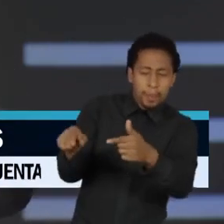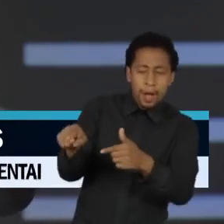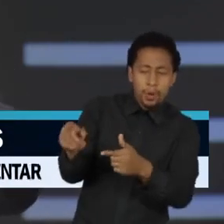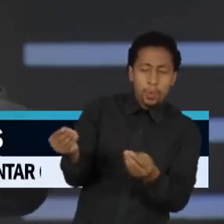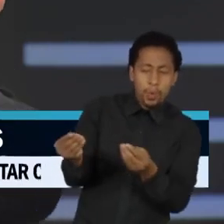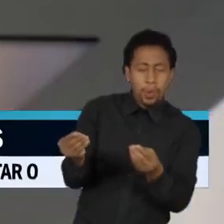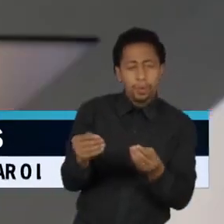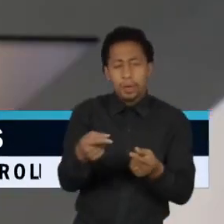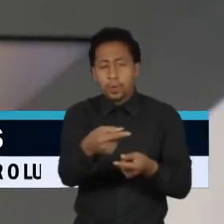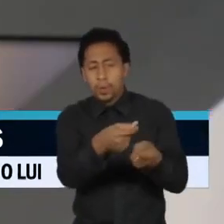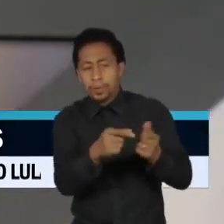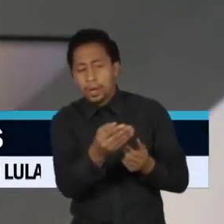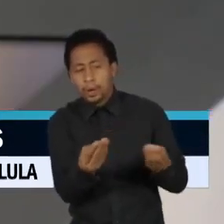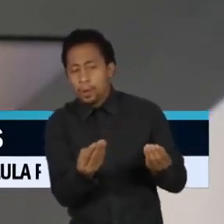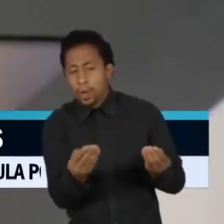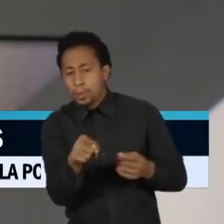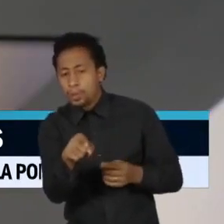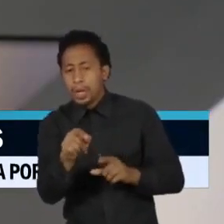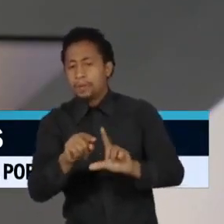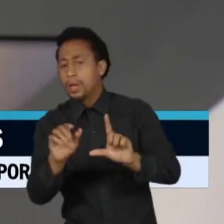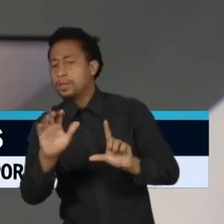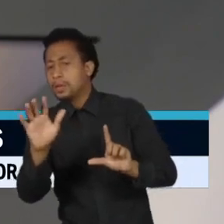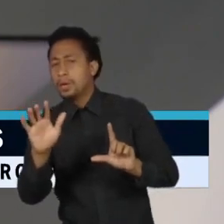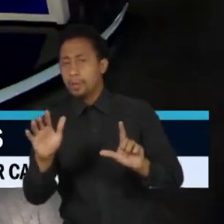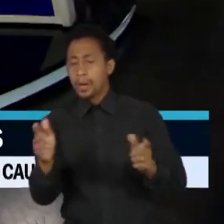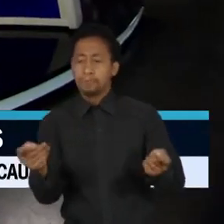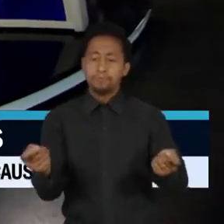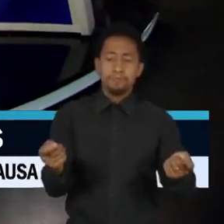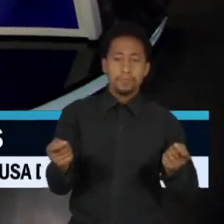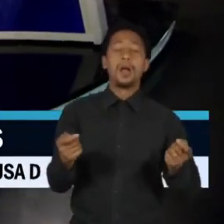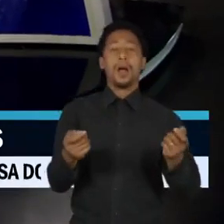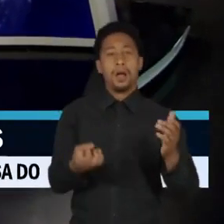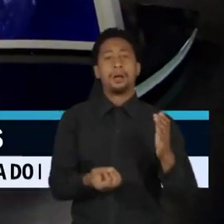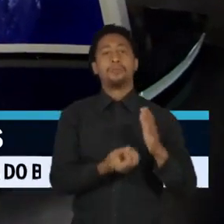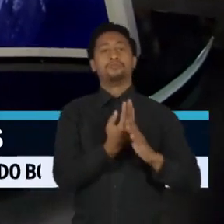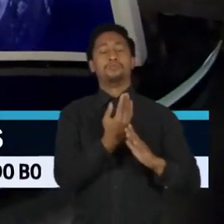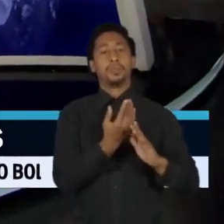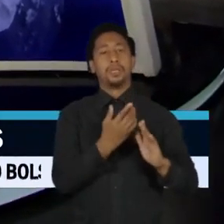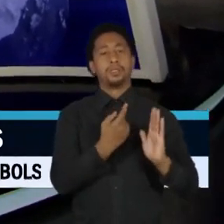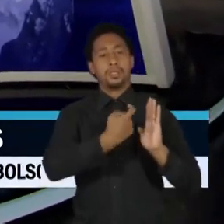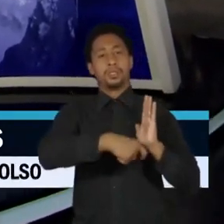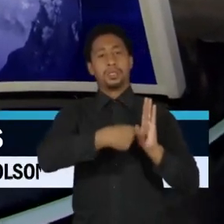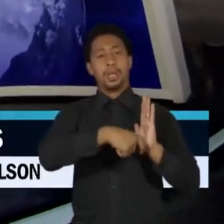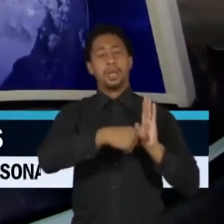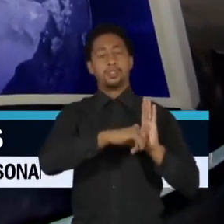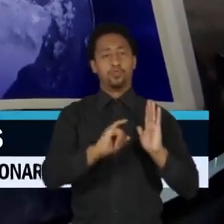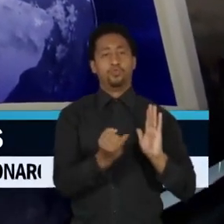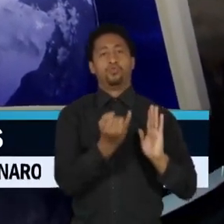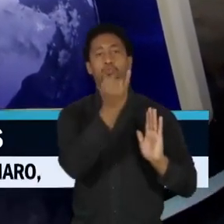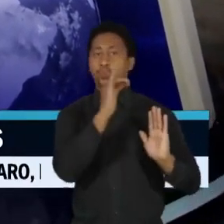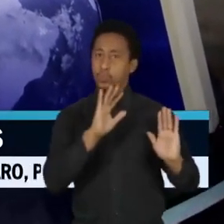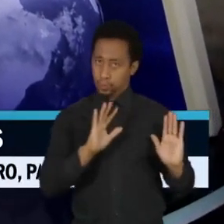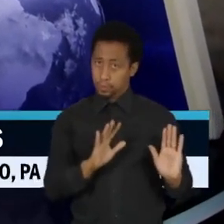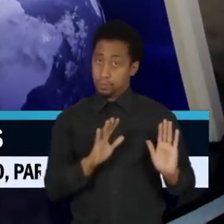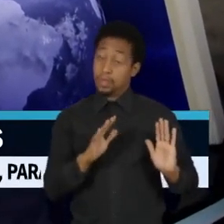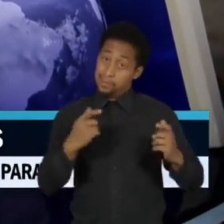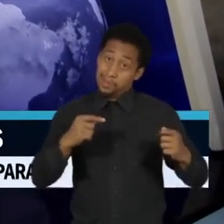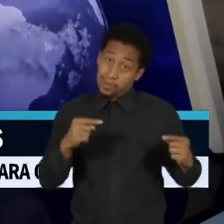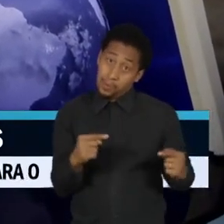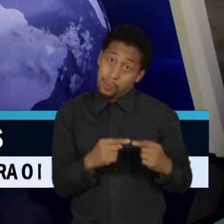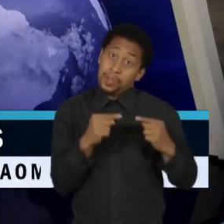olha só. Né? Tem alguns modelos que você dá para o mandato do Banco Central combinar um pouco essas